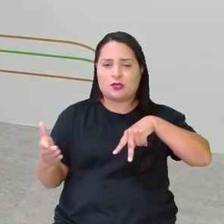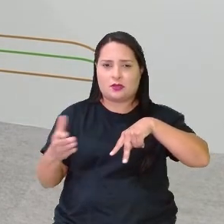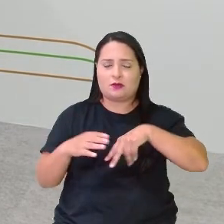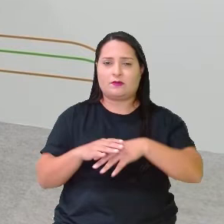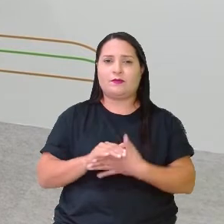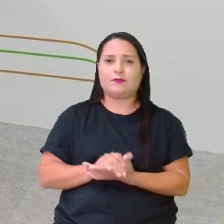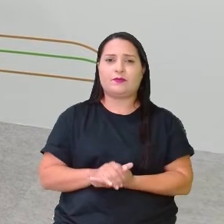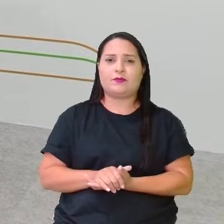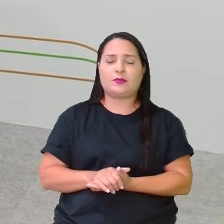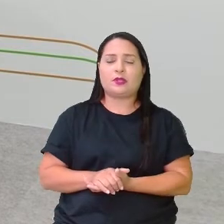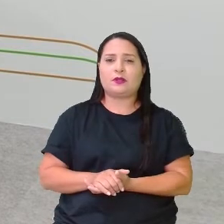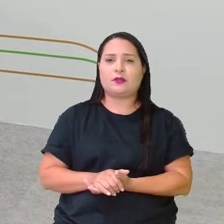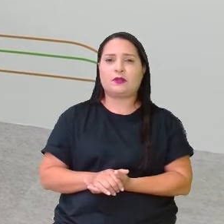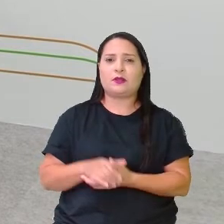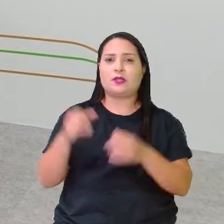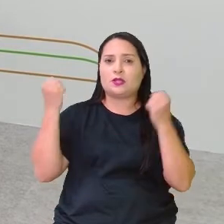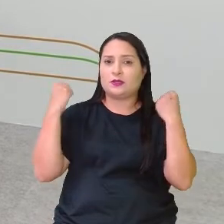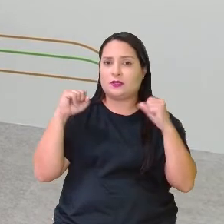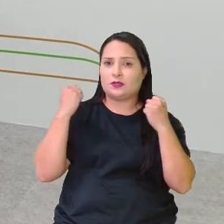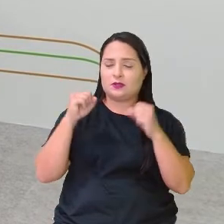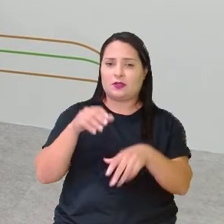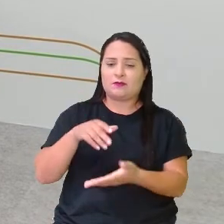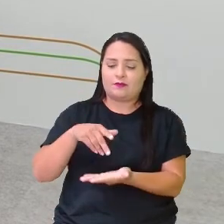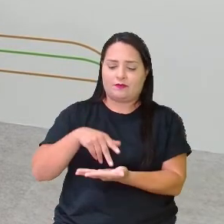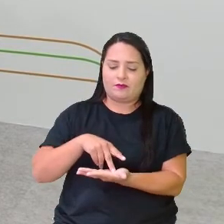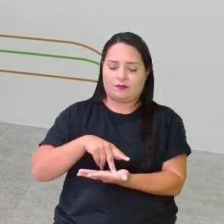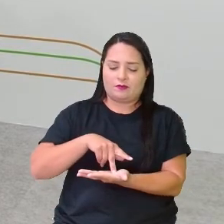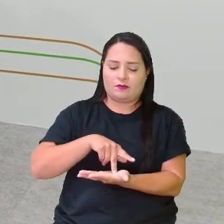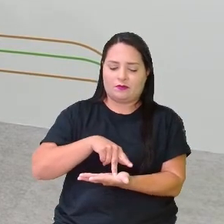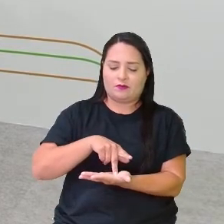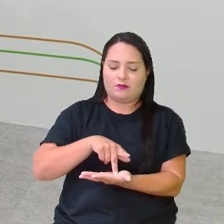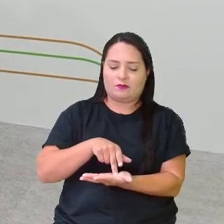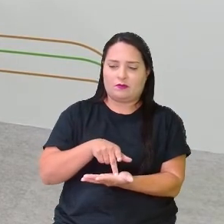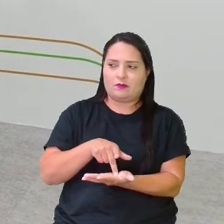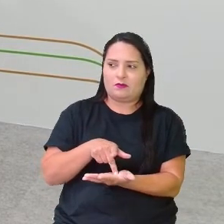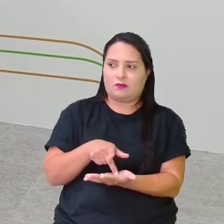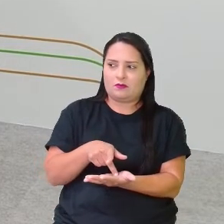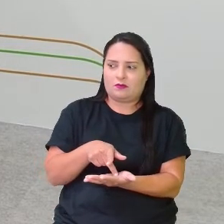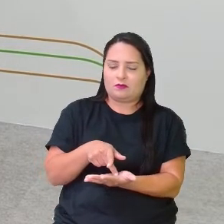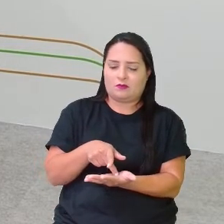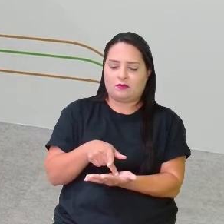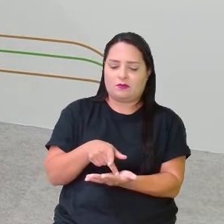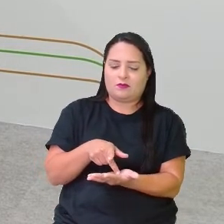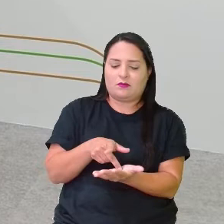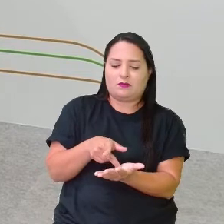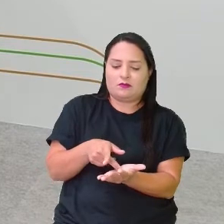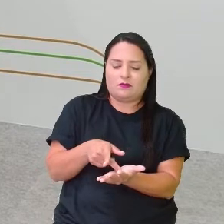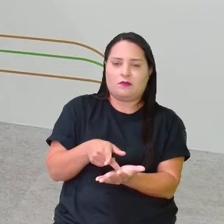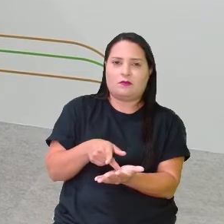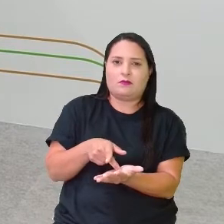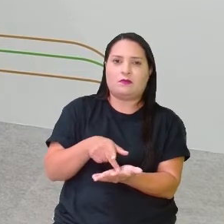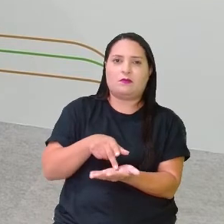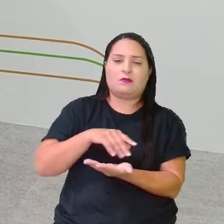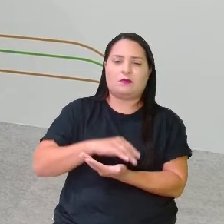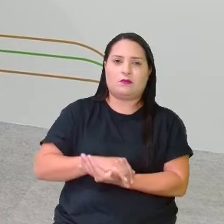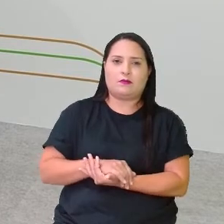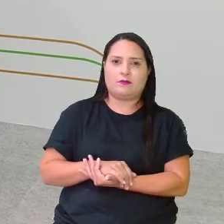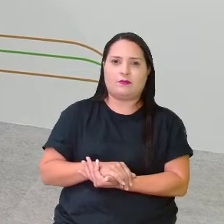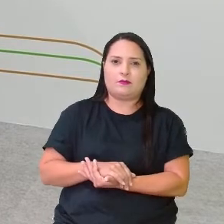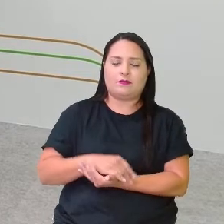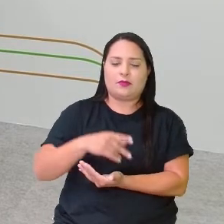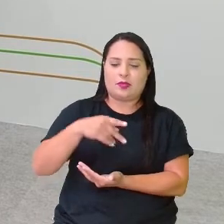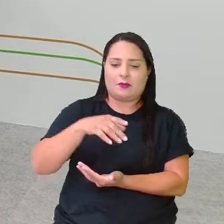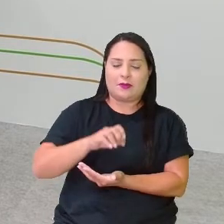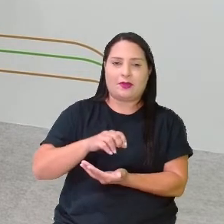E o exercício eu vou tocar, ó, com o meu pé. Aqui, toco em um, toco em outro, toco no